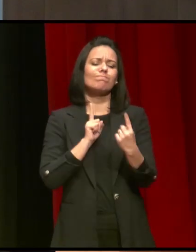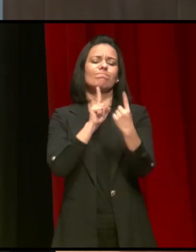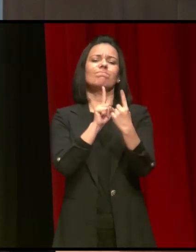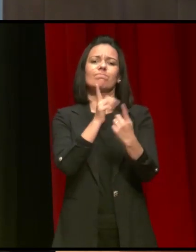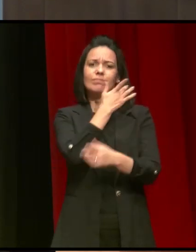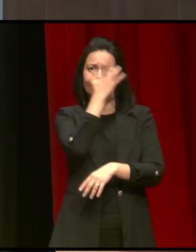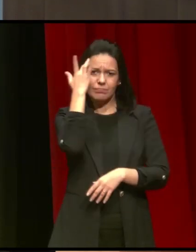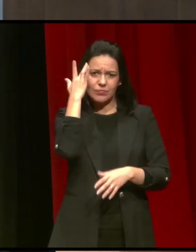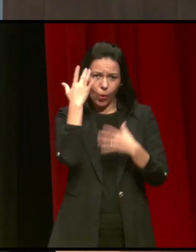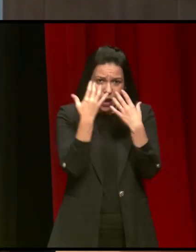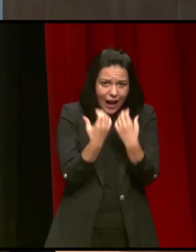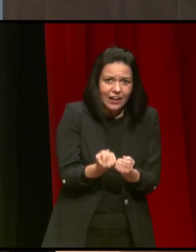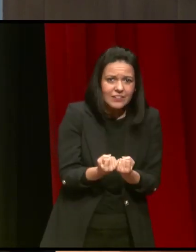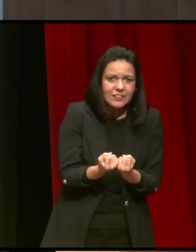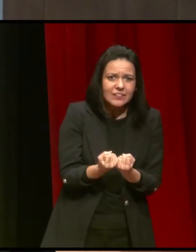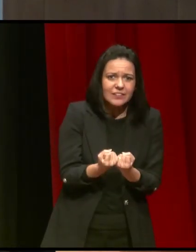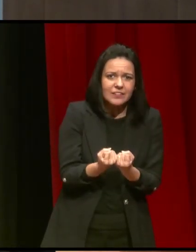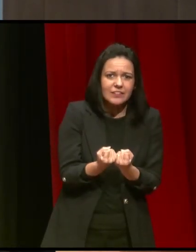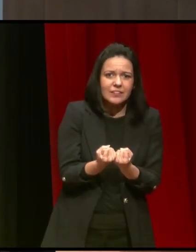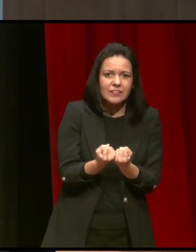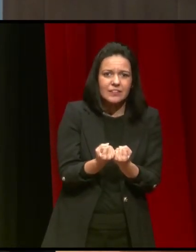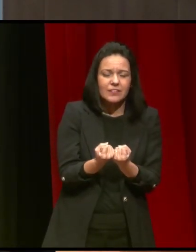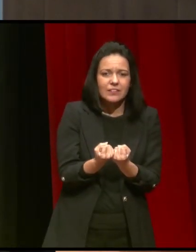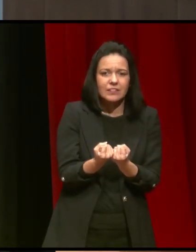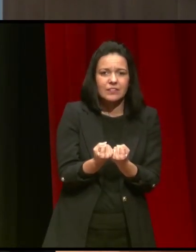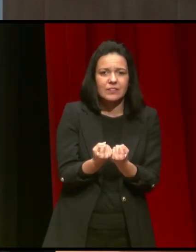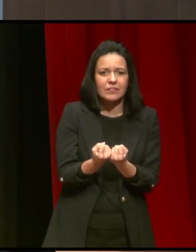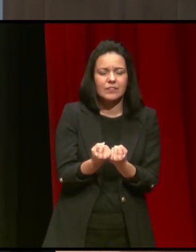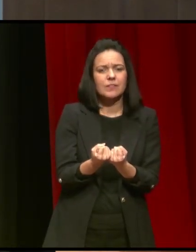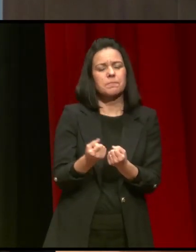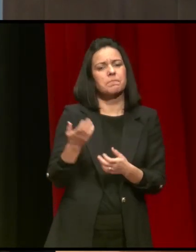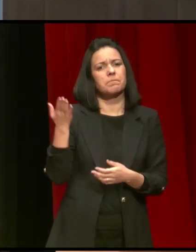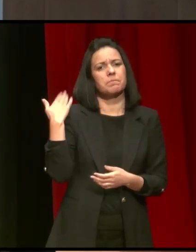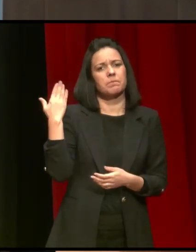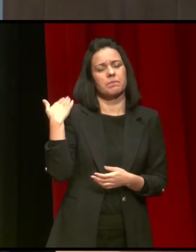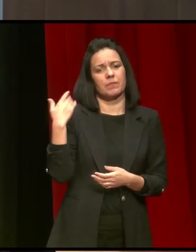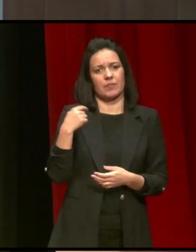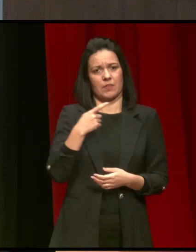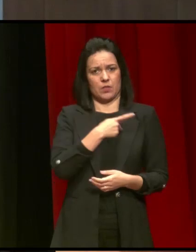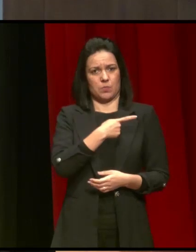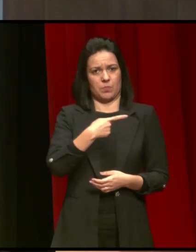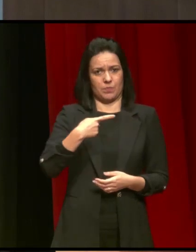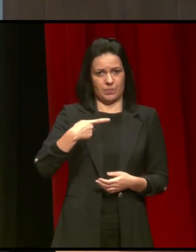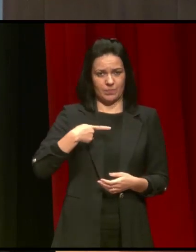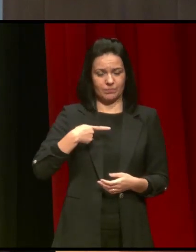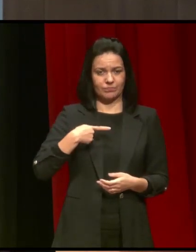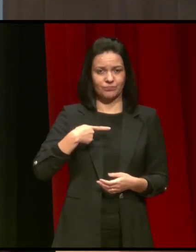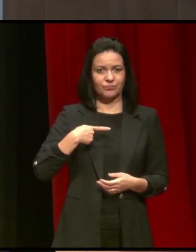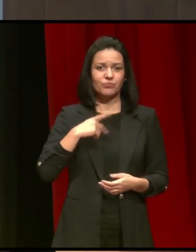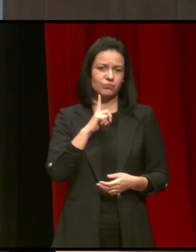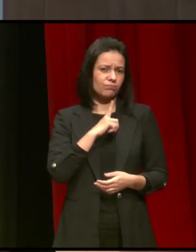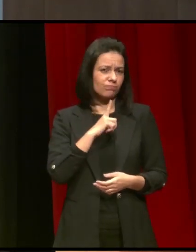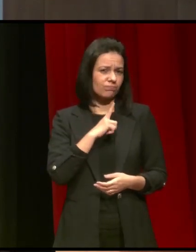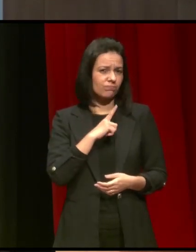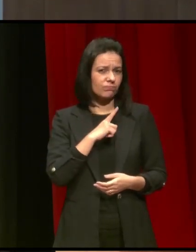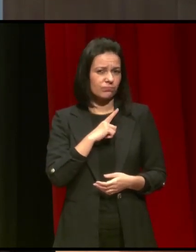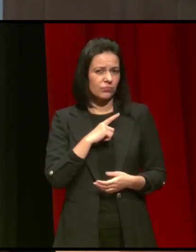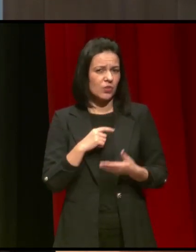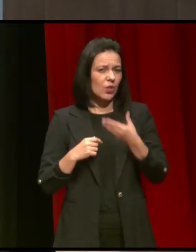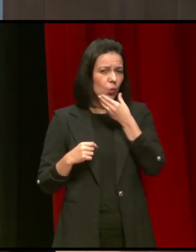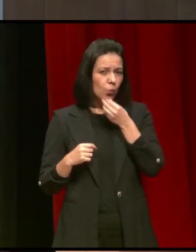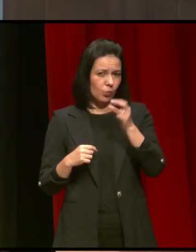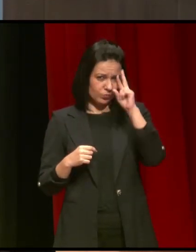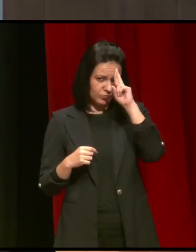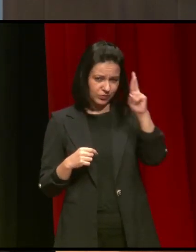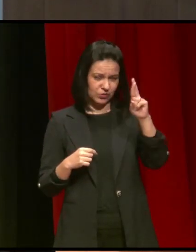fazem coisas juntos? Assim como eu falei dos cegos. Quando eu era pastor em Porto Alegre, tinha um senhor e ele perdeu as